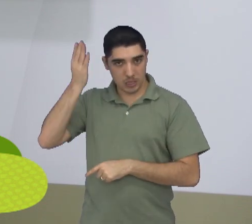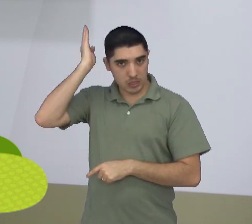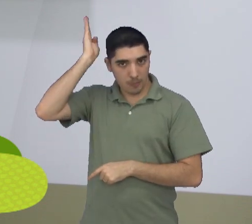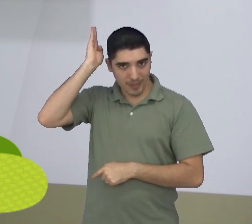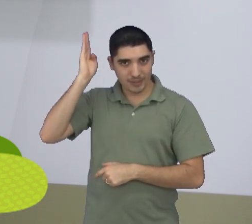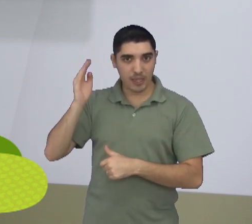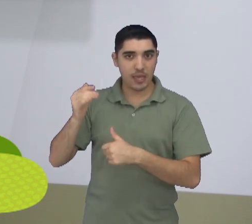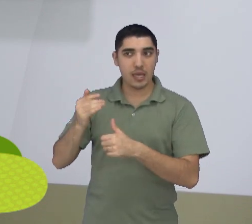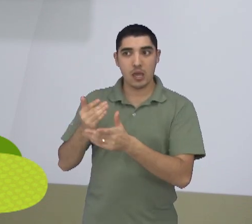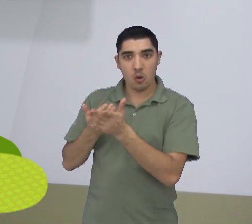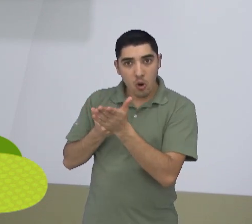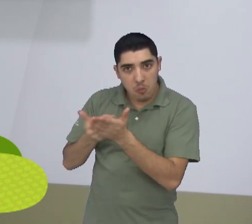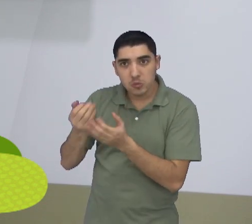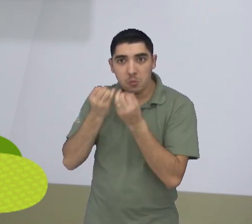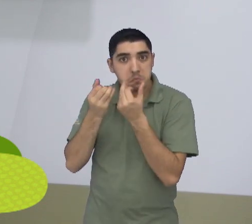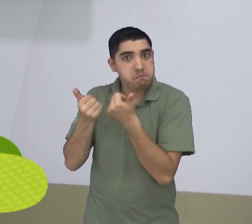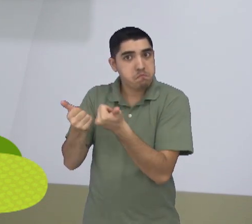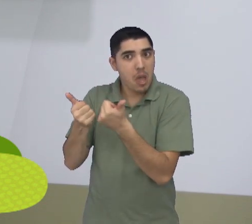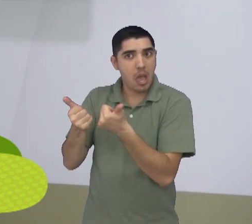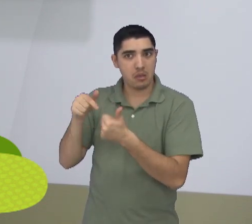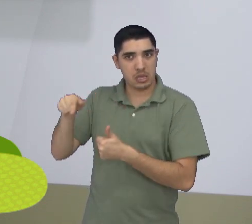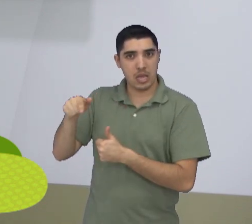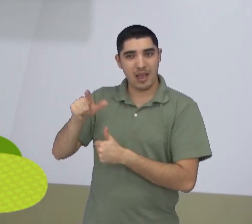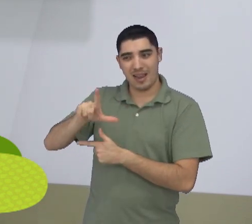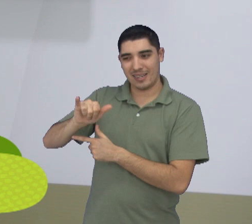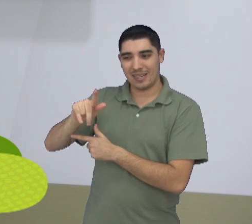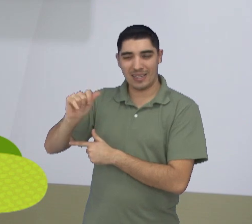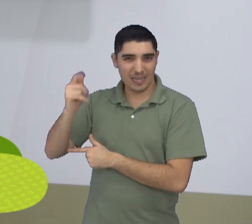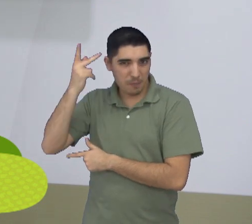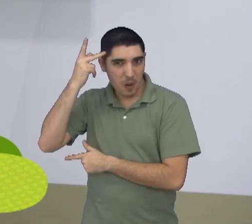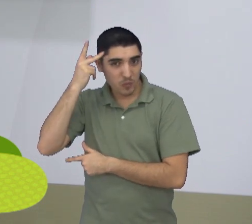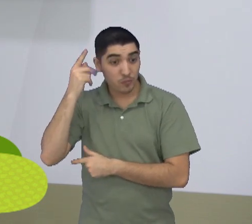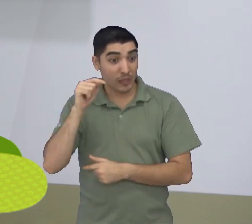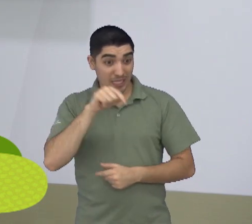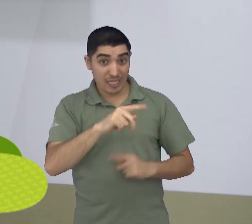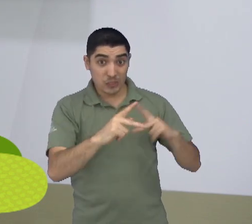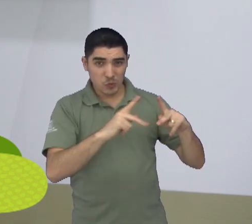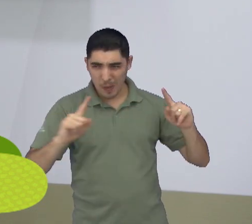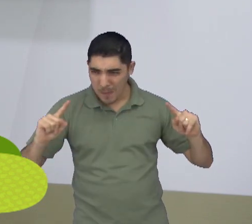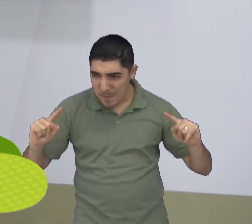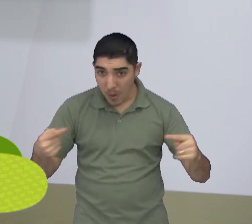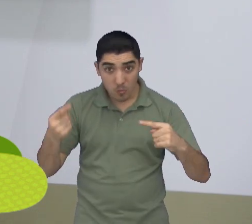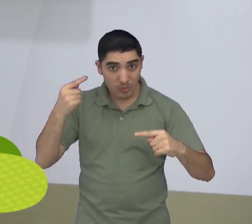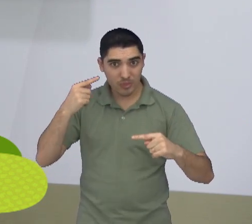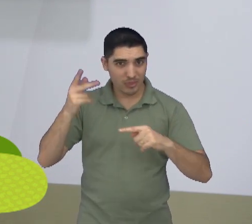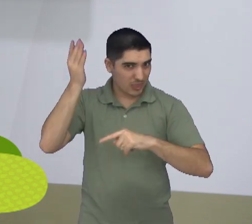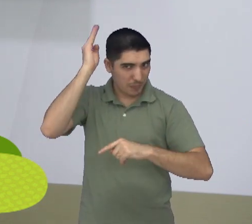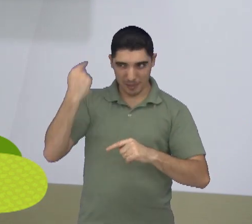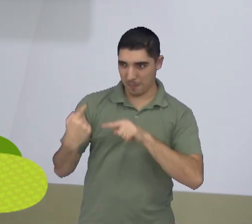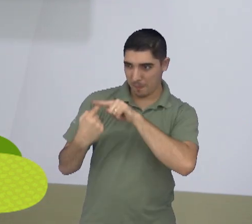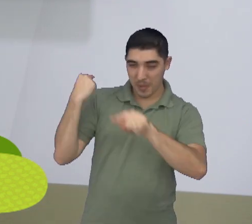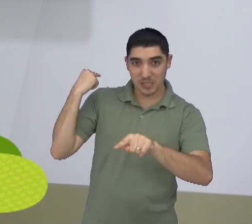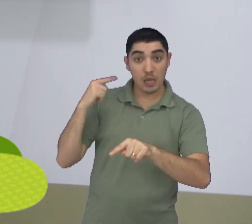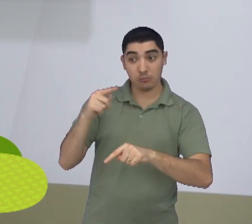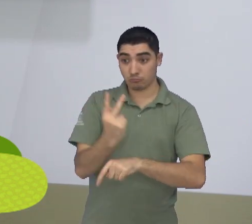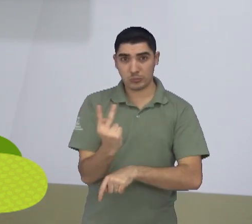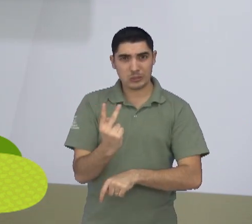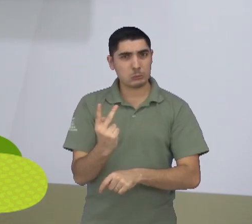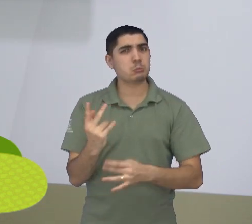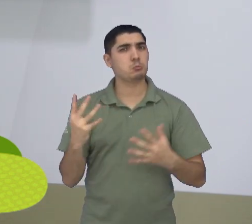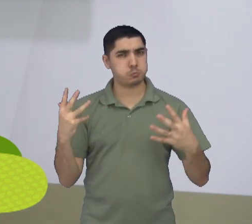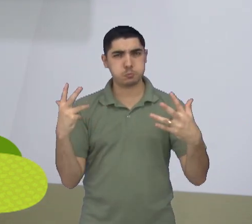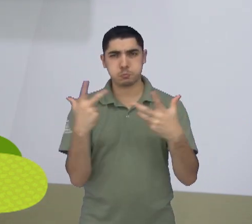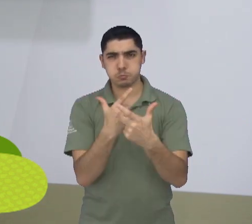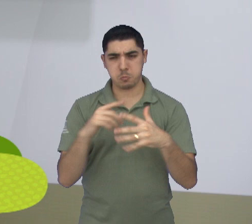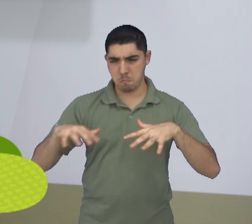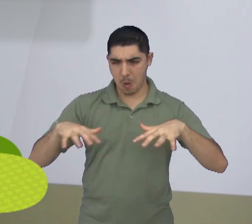torneio também, da Liga Paulista, e quando o São José enfrentou o Taubaté, foi um jogaço. Então, terminou empatado pela Liga Paulista o jogo,